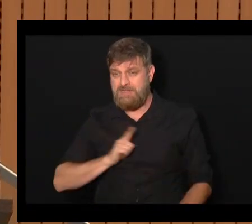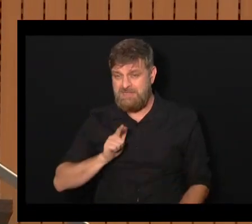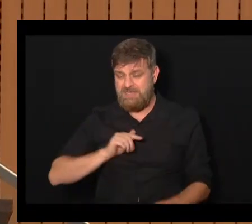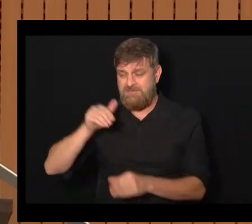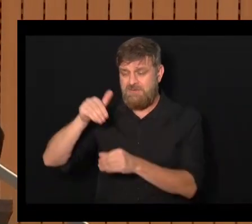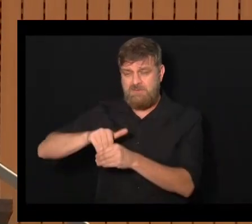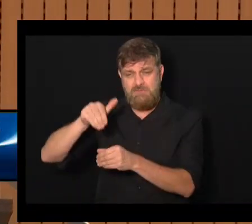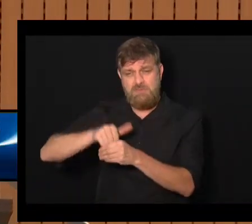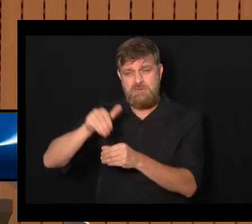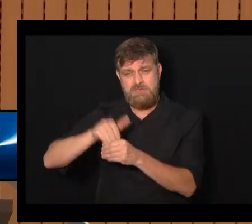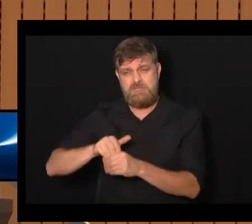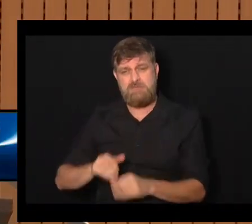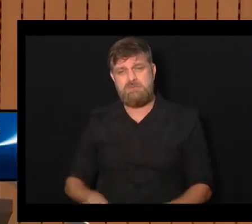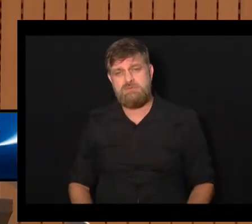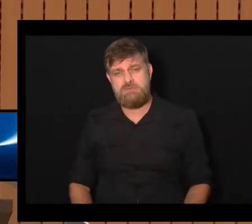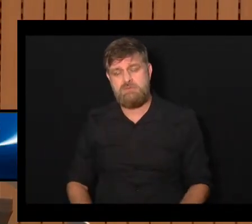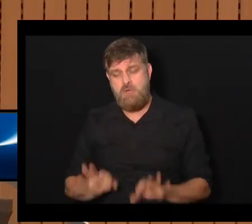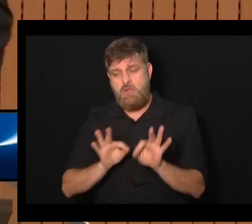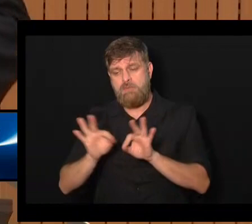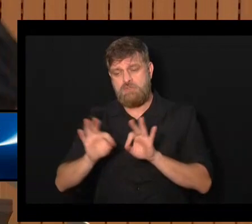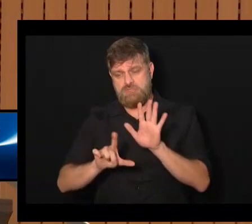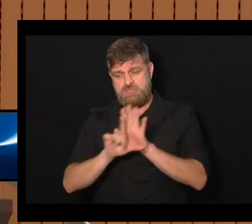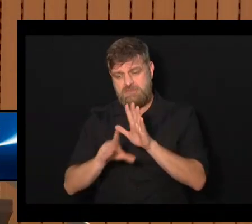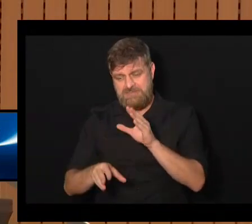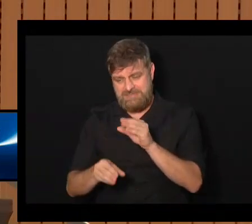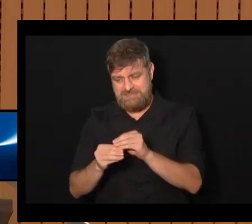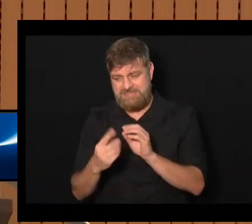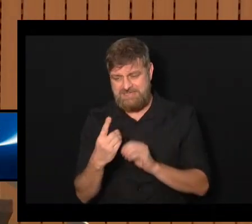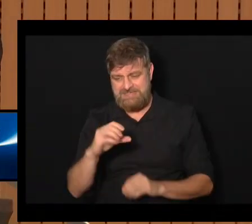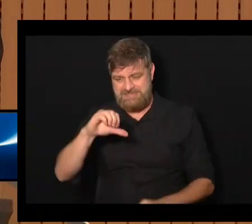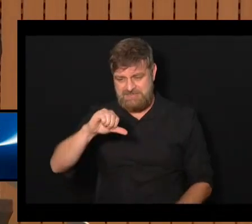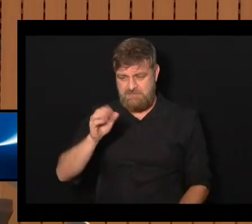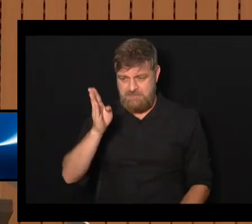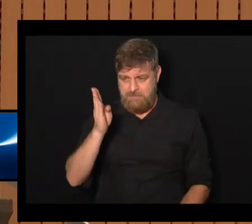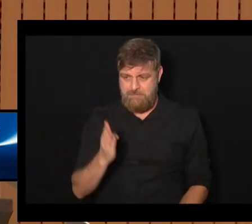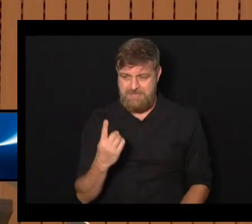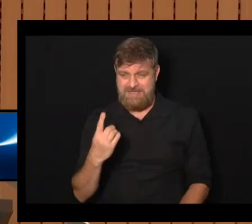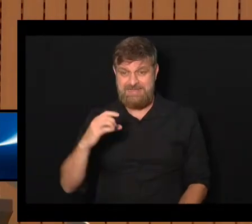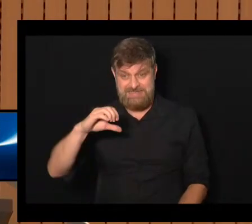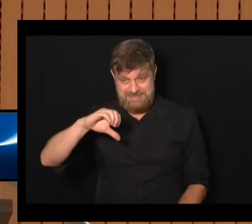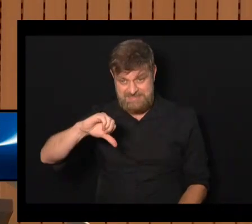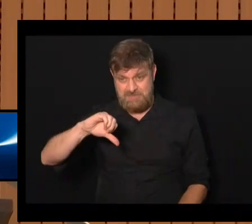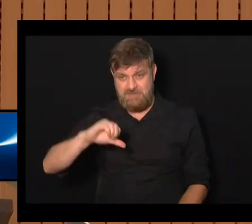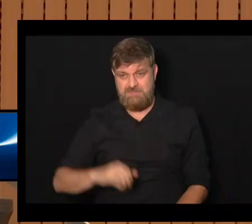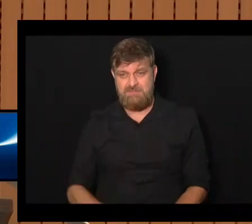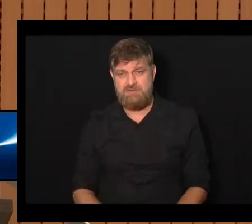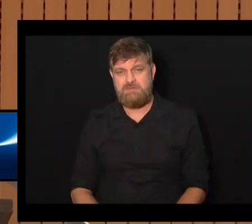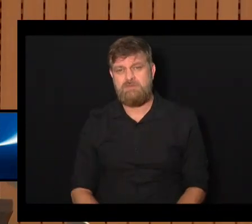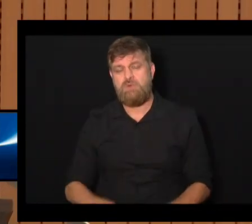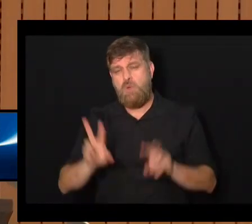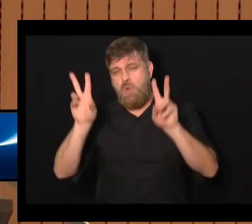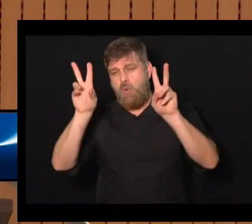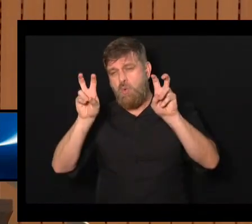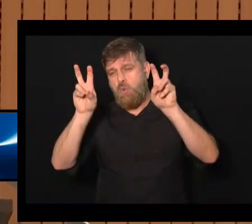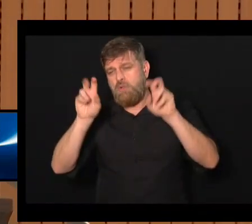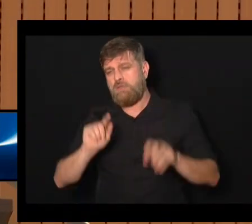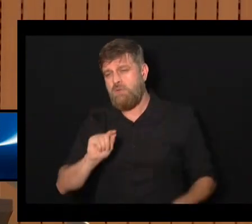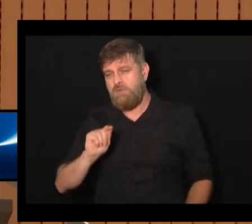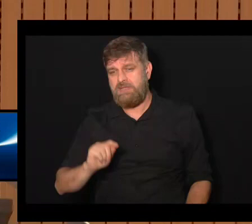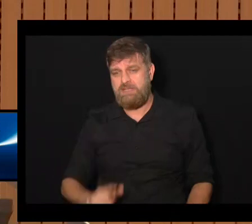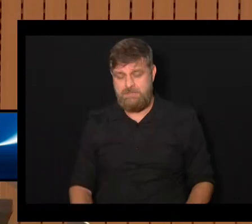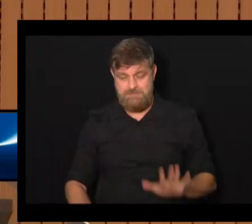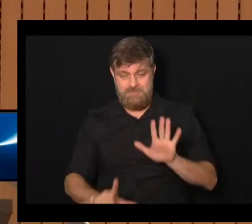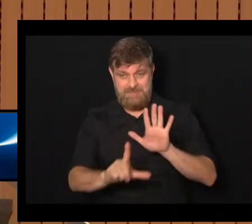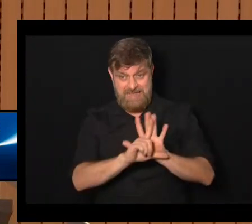votação do PLC 19/2019, no que diz respeito à legalidade e